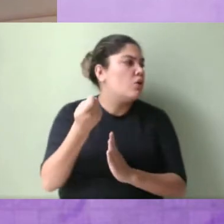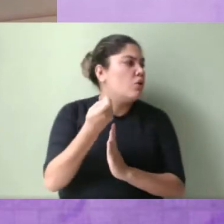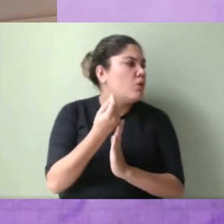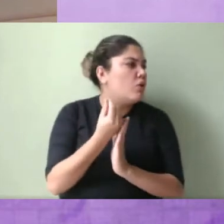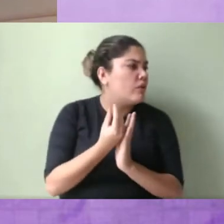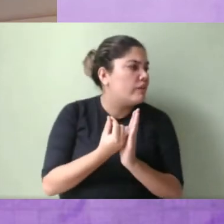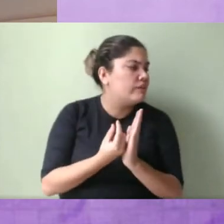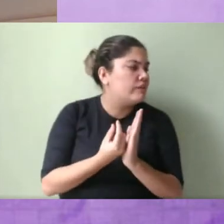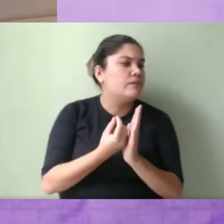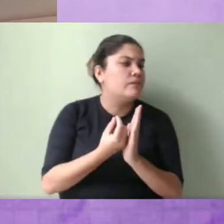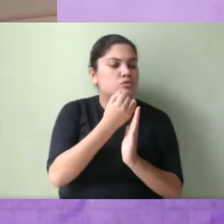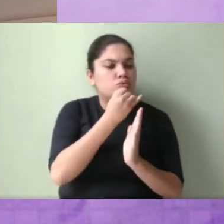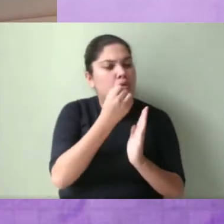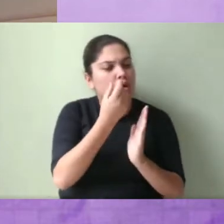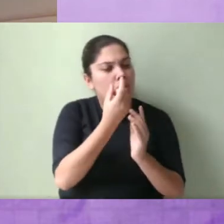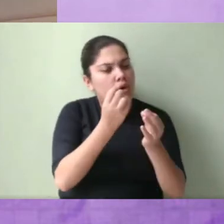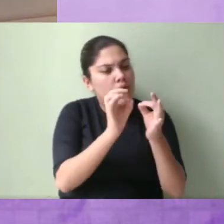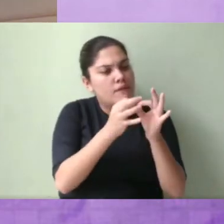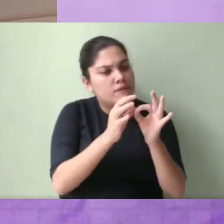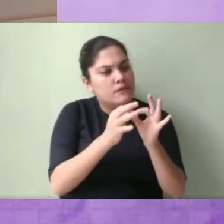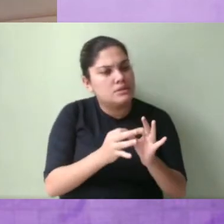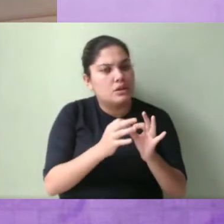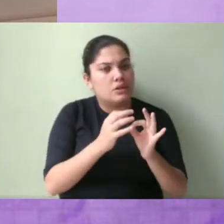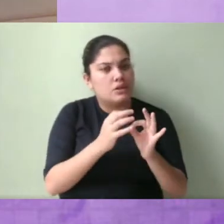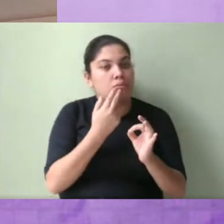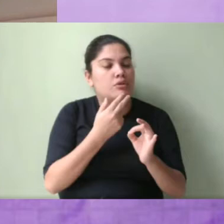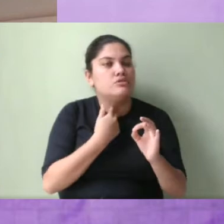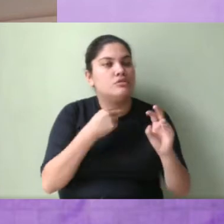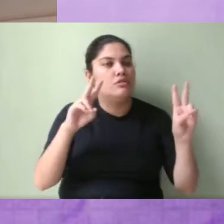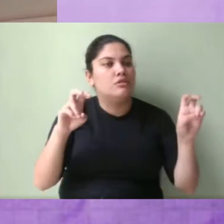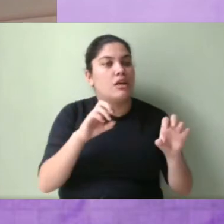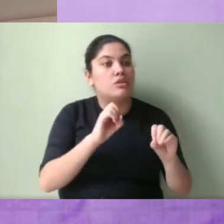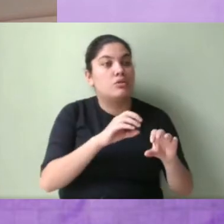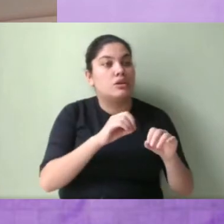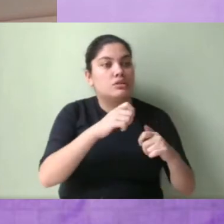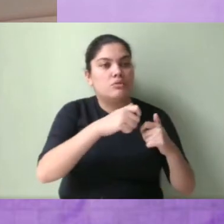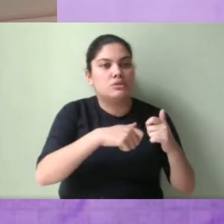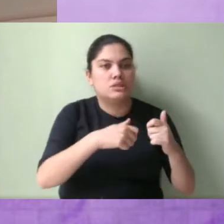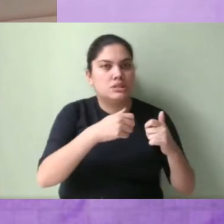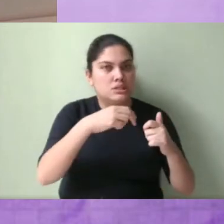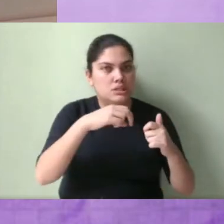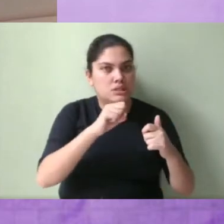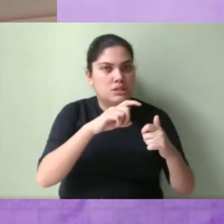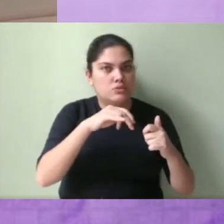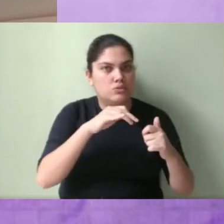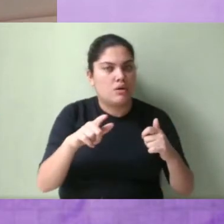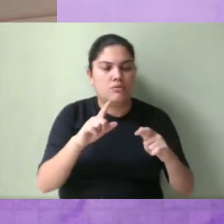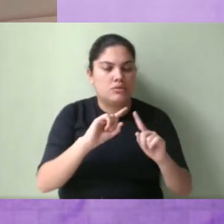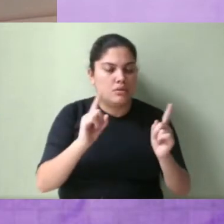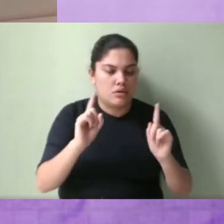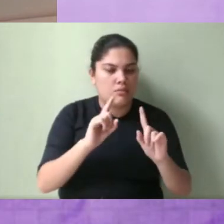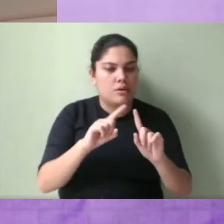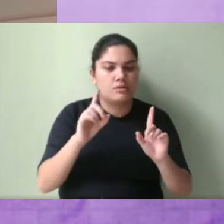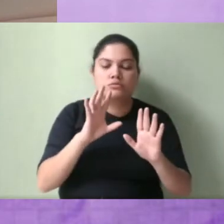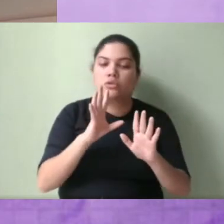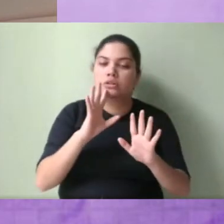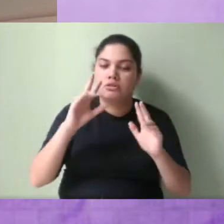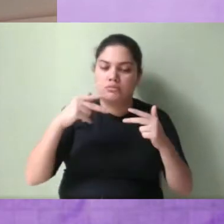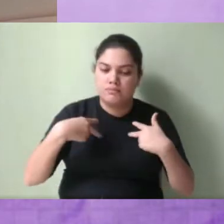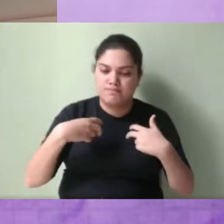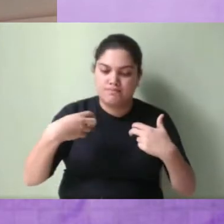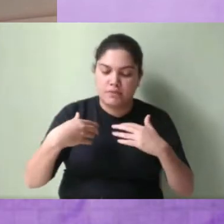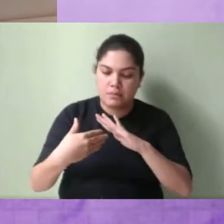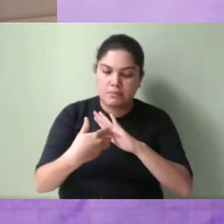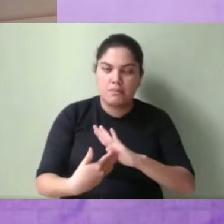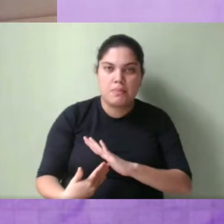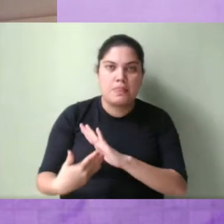trabalhadas. Inclusive, acho que seria legal a gente começar a pensar em oficinas nessas instituições que a gente não